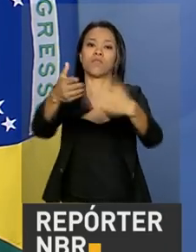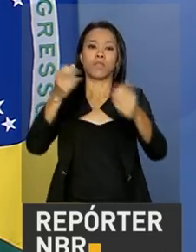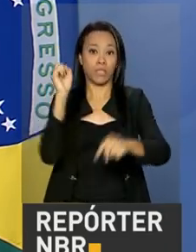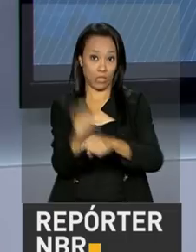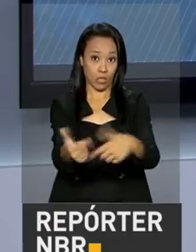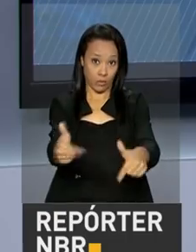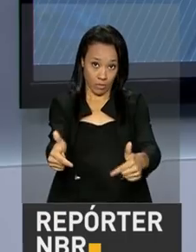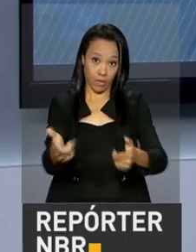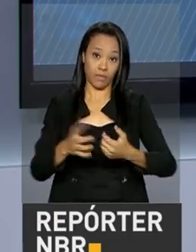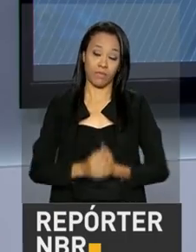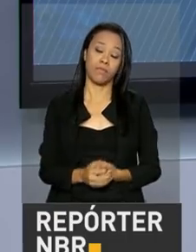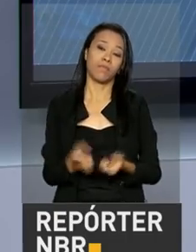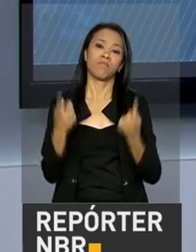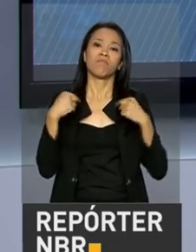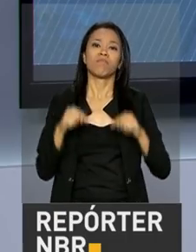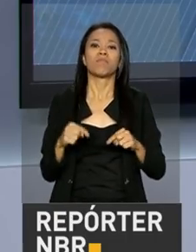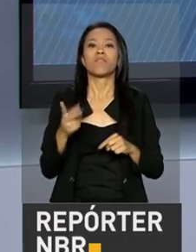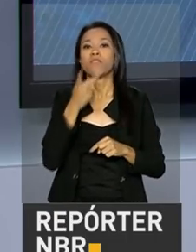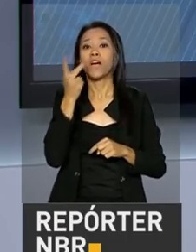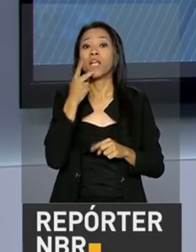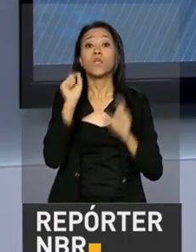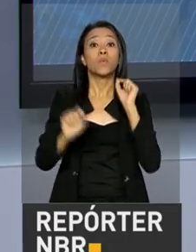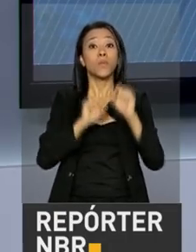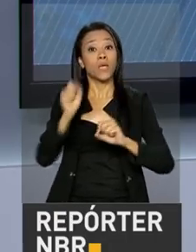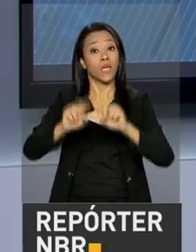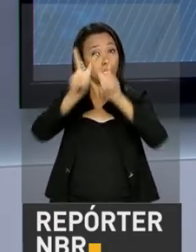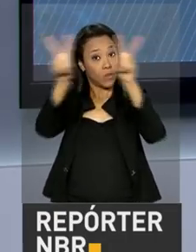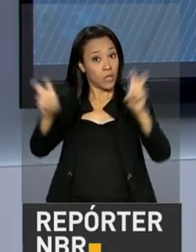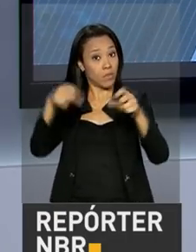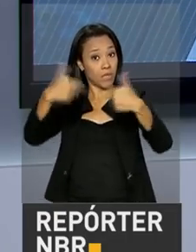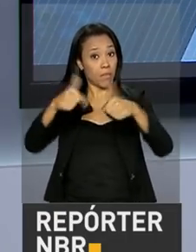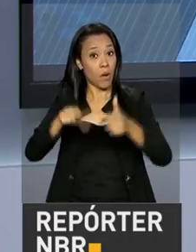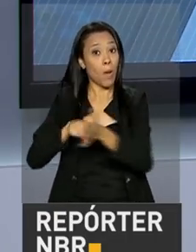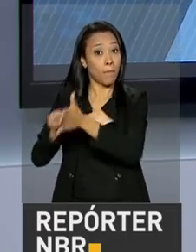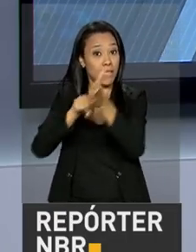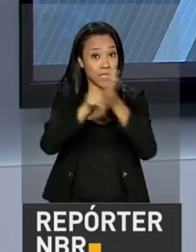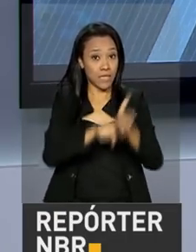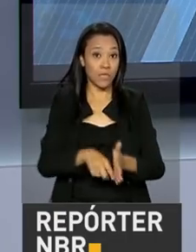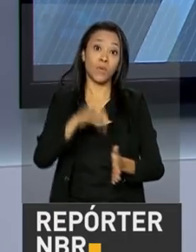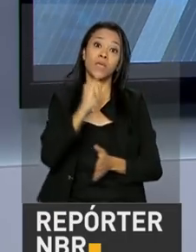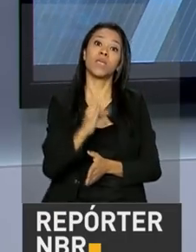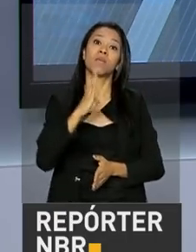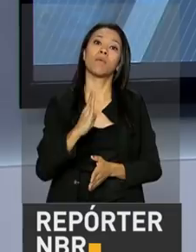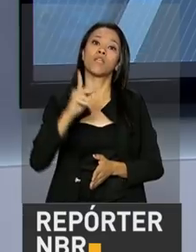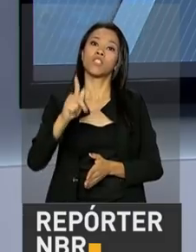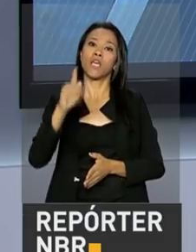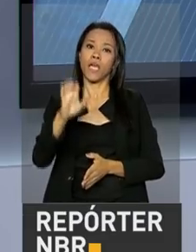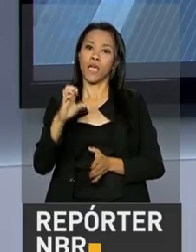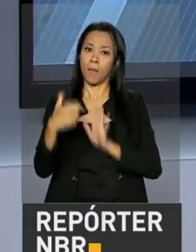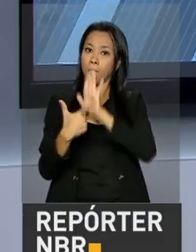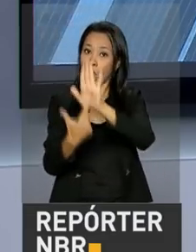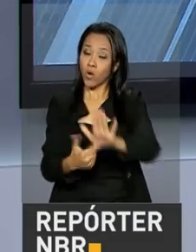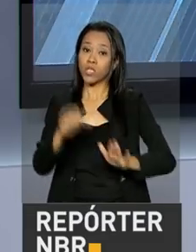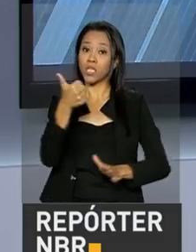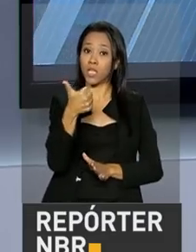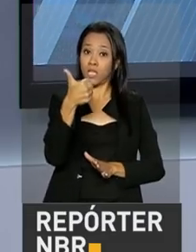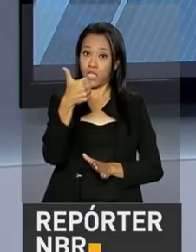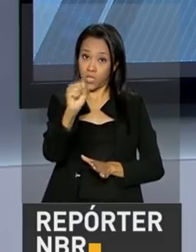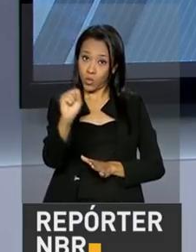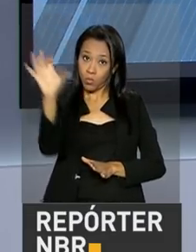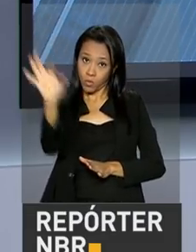emprego ainda falando da questão trabalhista uma pesquisa do ibge mostra que 18% dos trabalhadores brasileiros